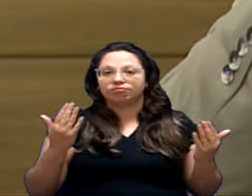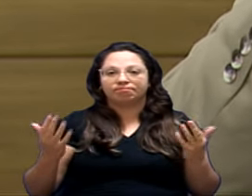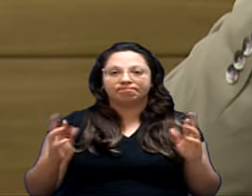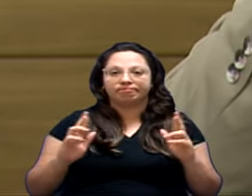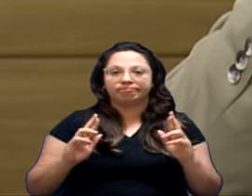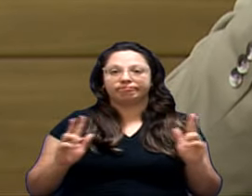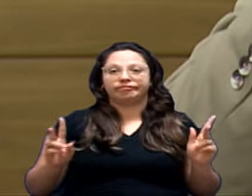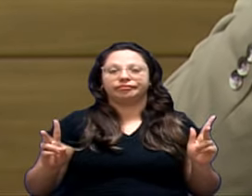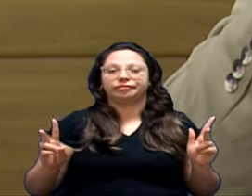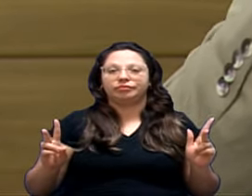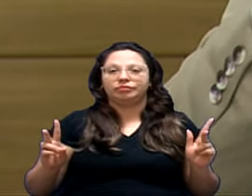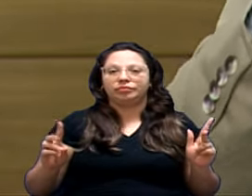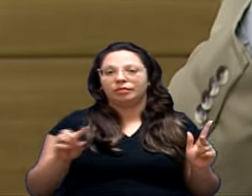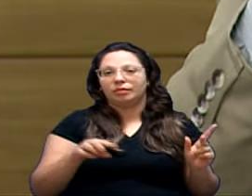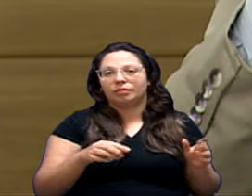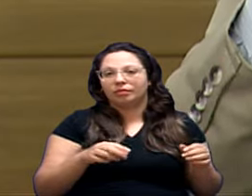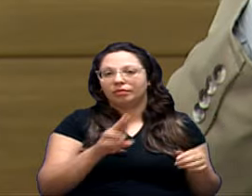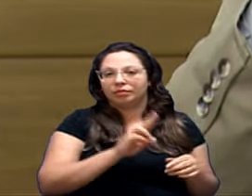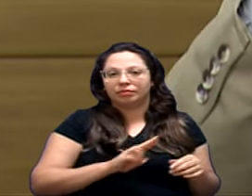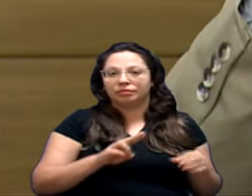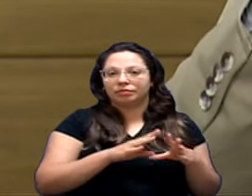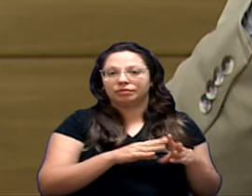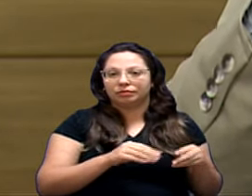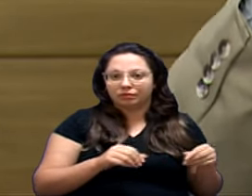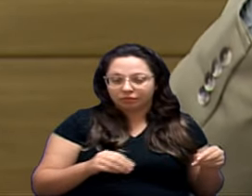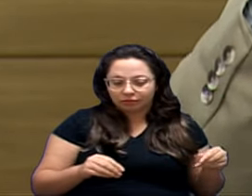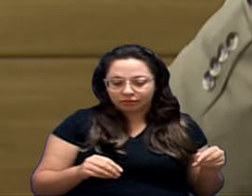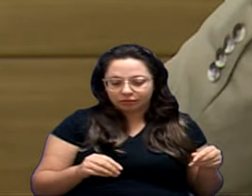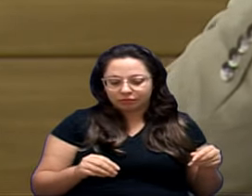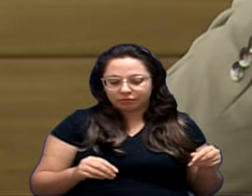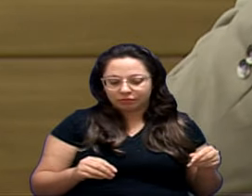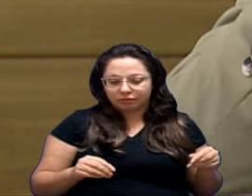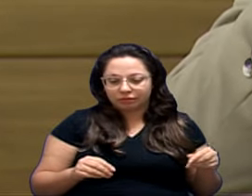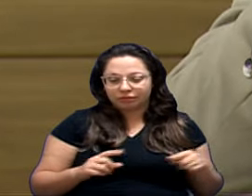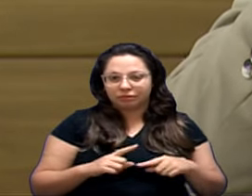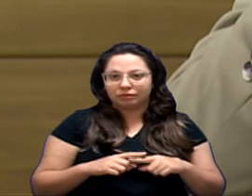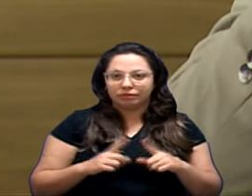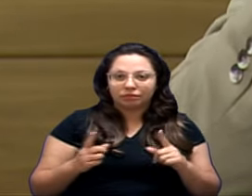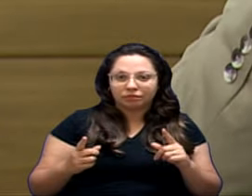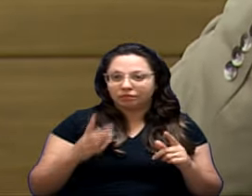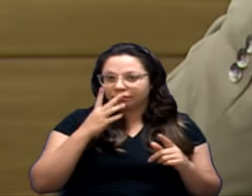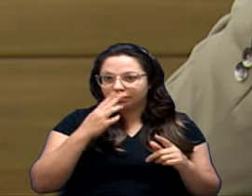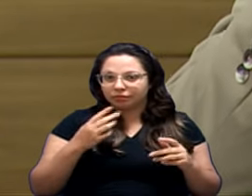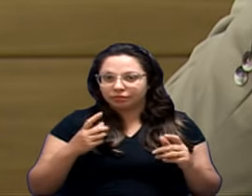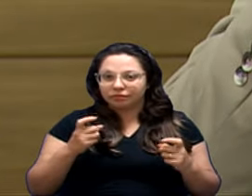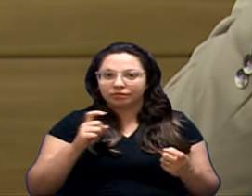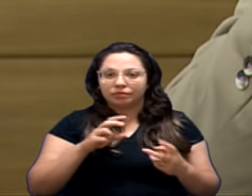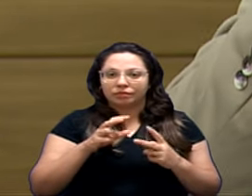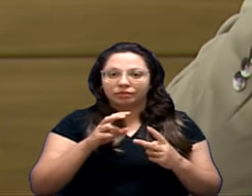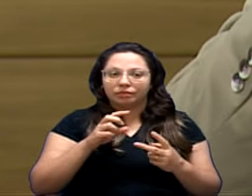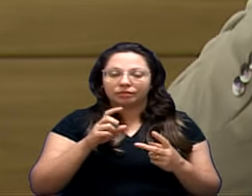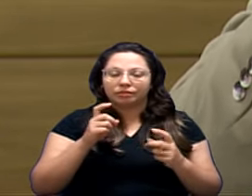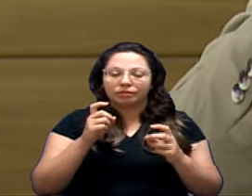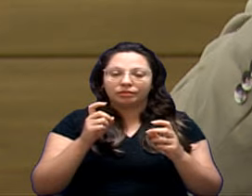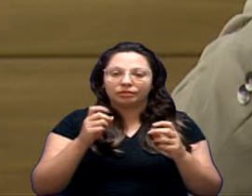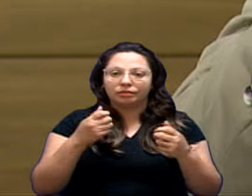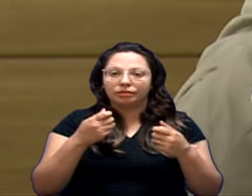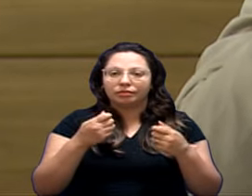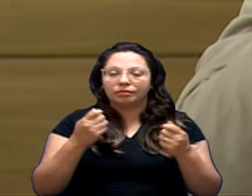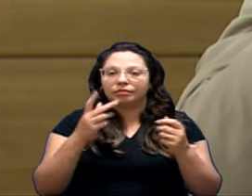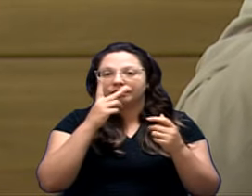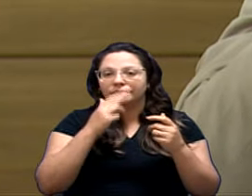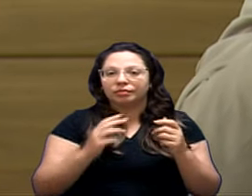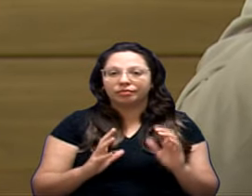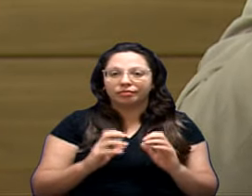eh uso de solo e e fica aquela queda de braço o que que vale mais né então